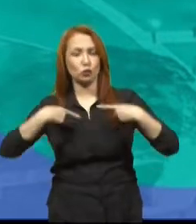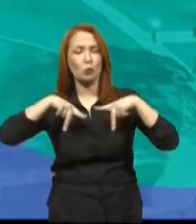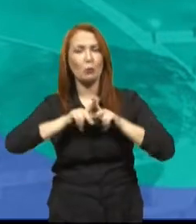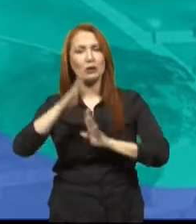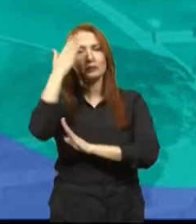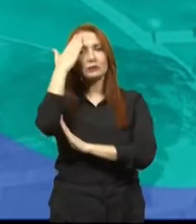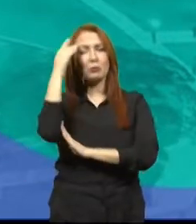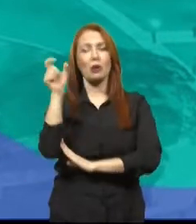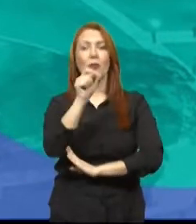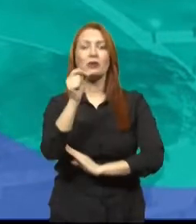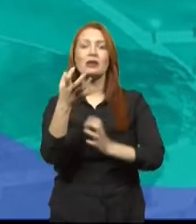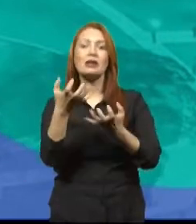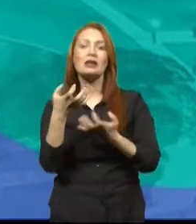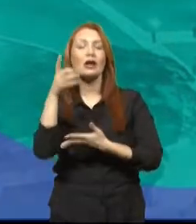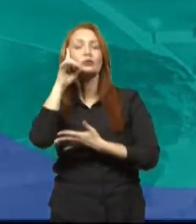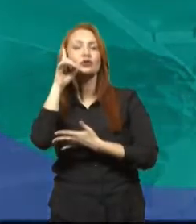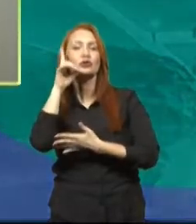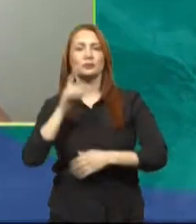o nosso dia a dia.